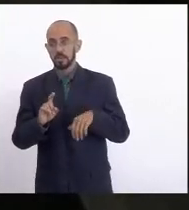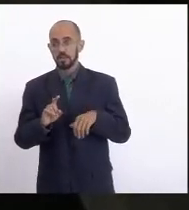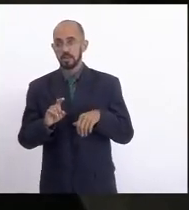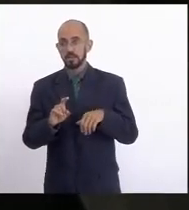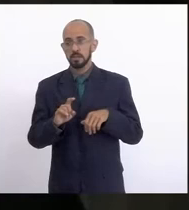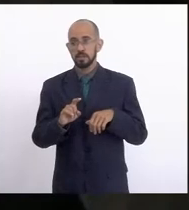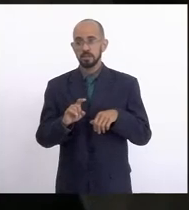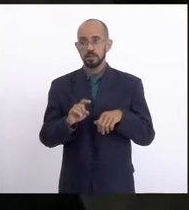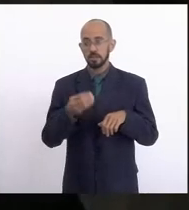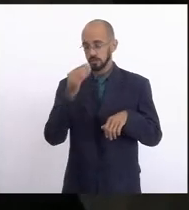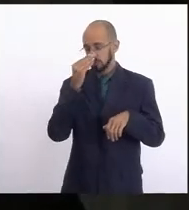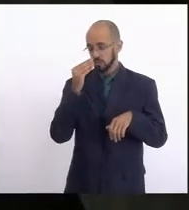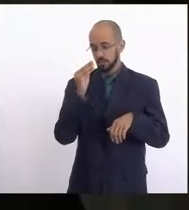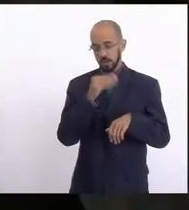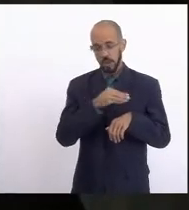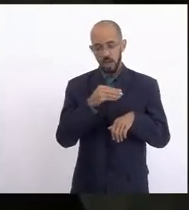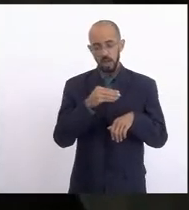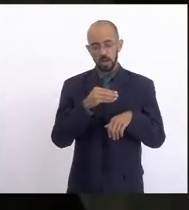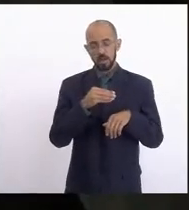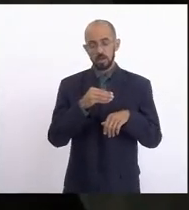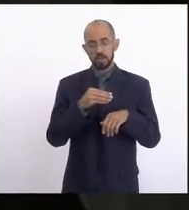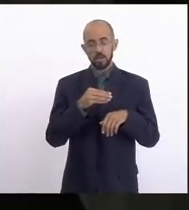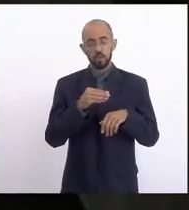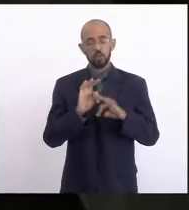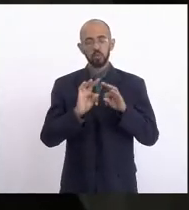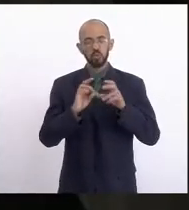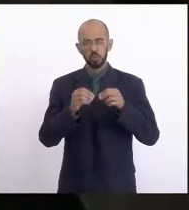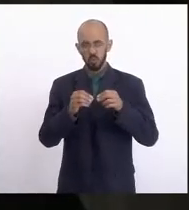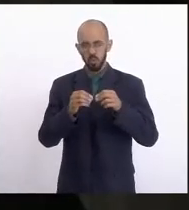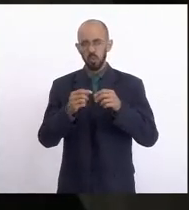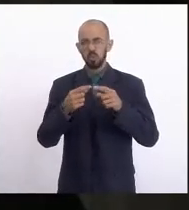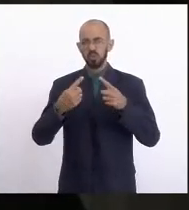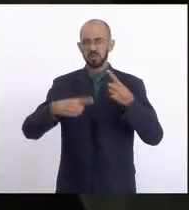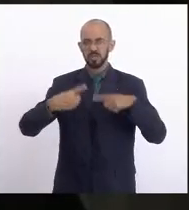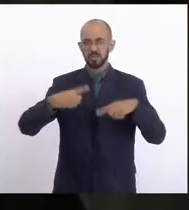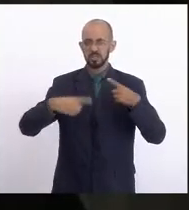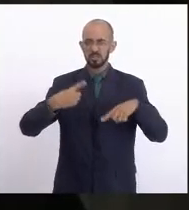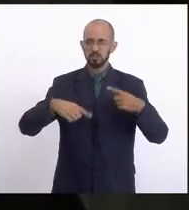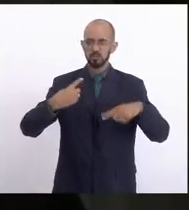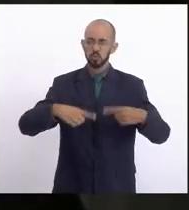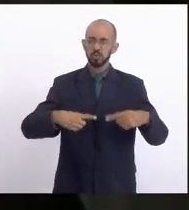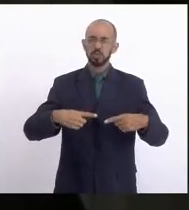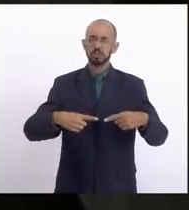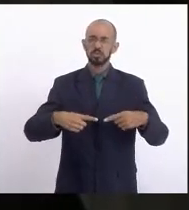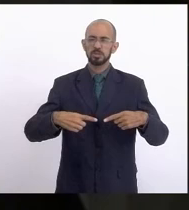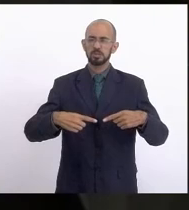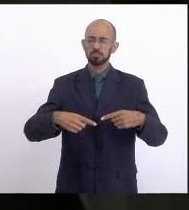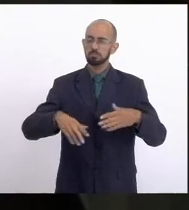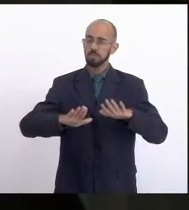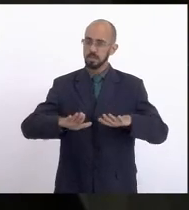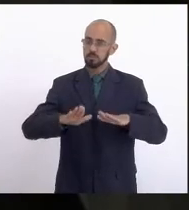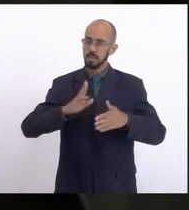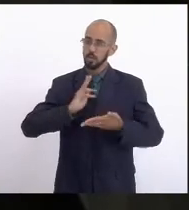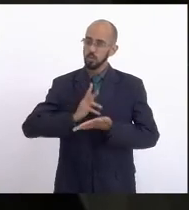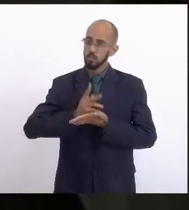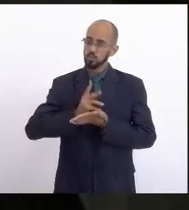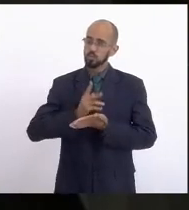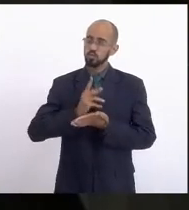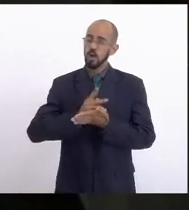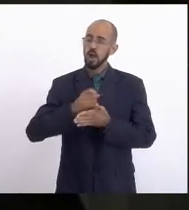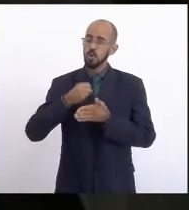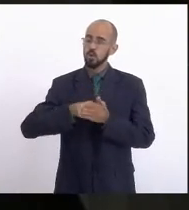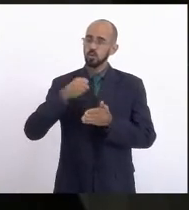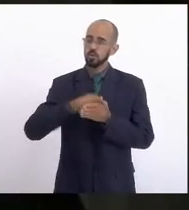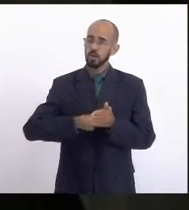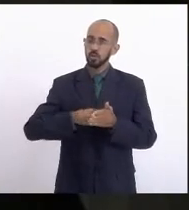as polêmicas, como tivemos aqui ontem, de continuar lutando contra qualquer tipo